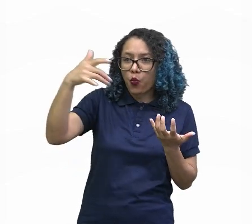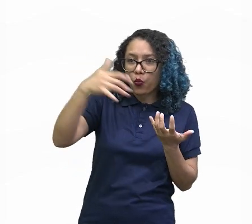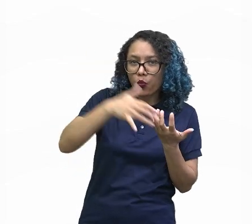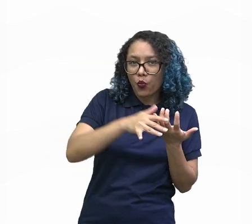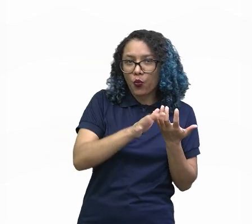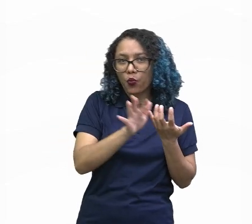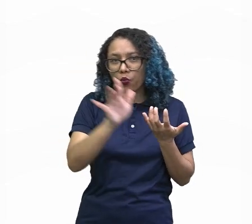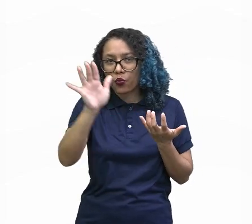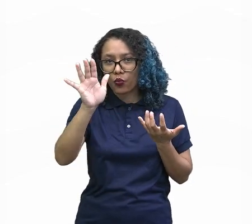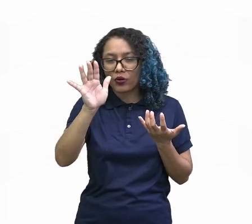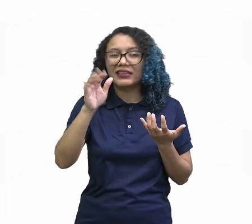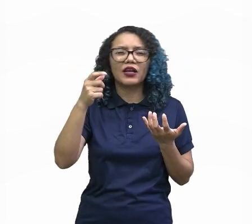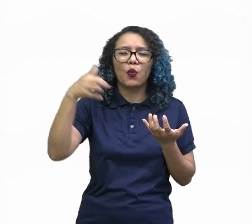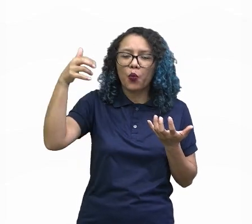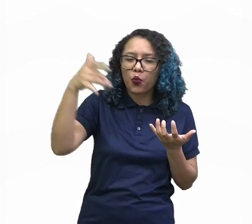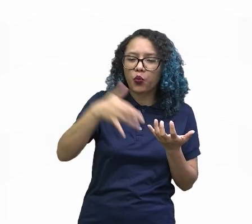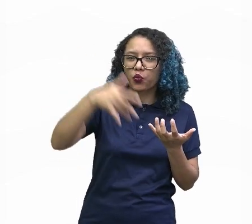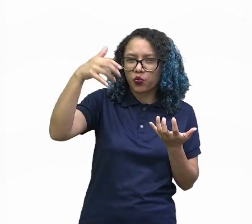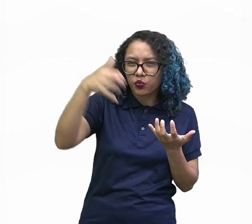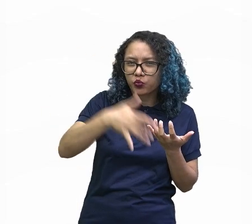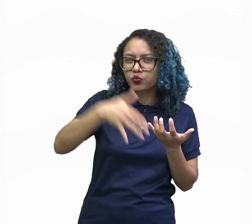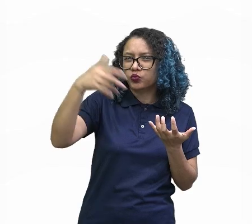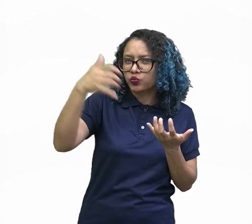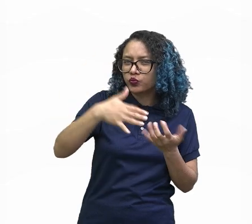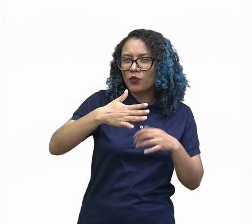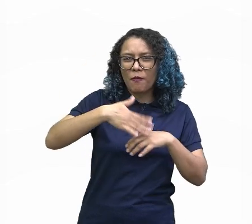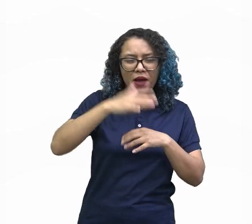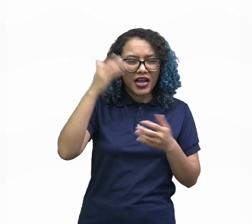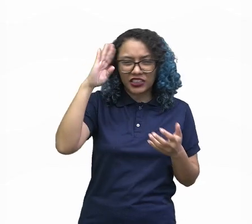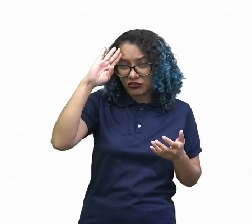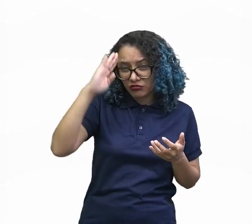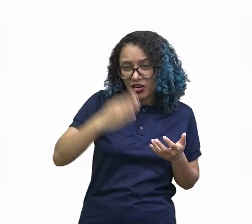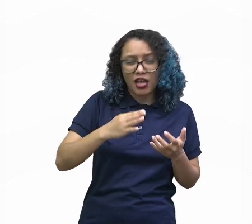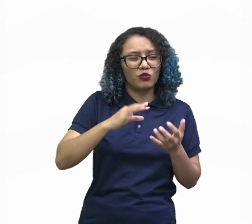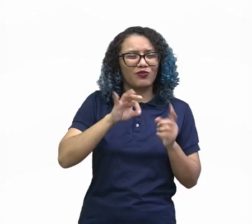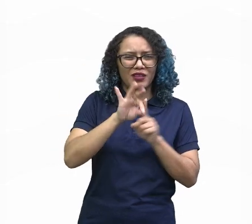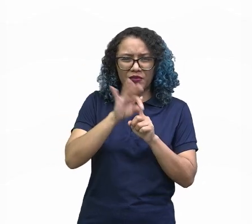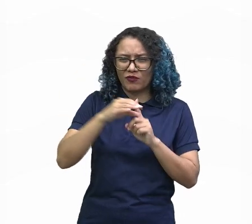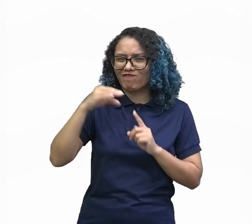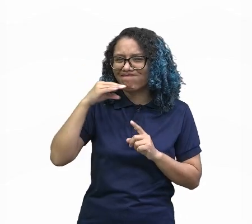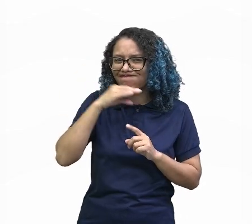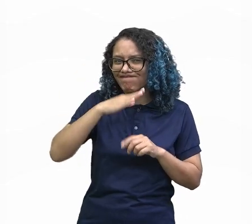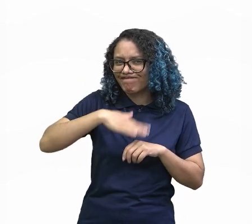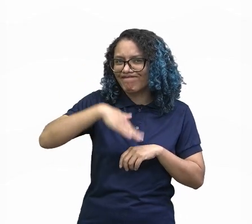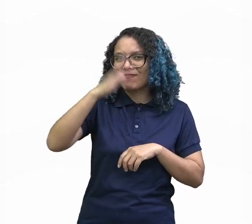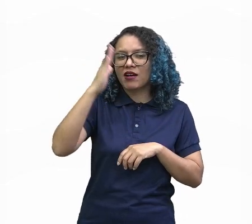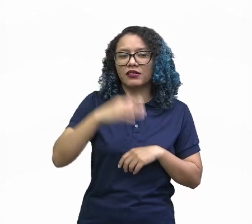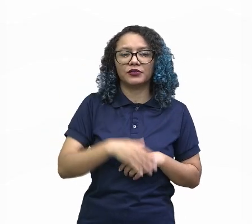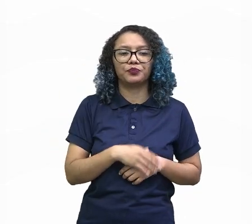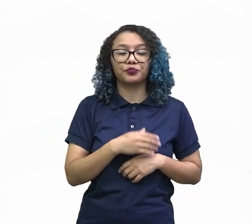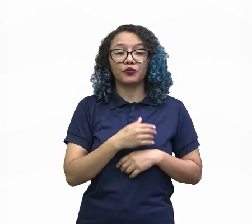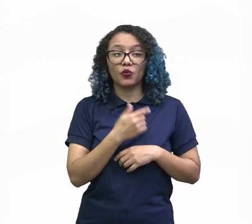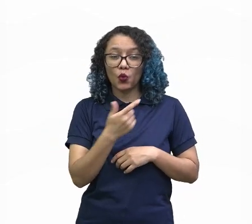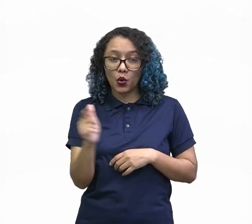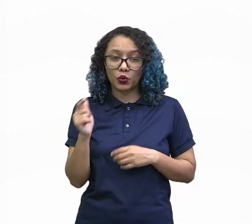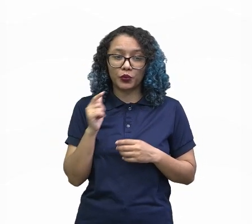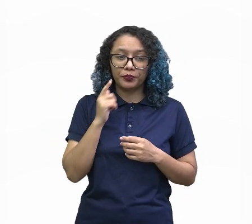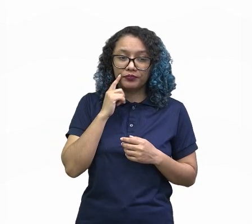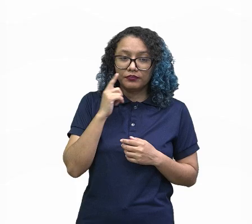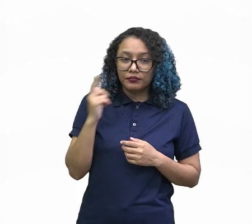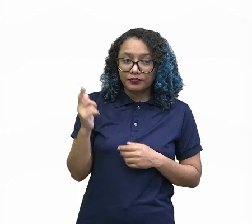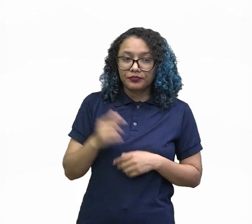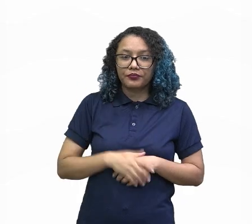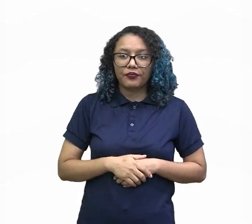aí aumenta a incidência de raios solares, aumentam as temperaturas, né, do planeta. Além do clorofluorcarbono, a gente vai